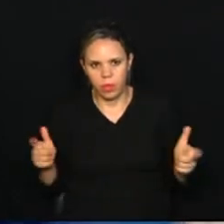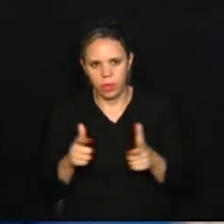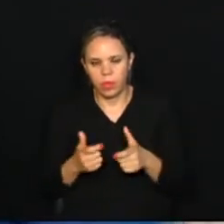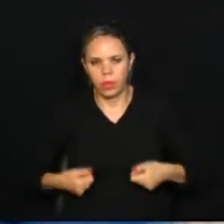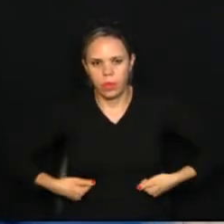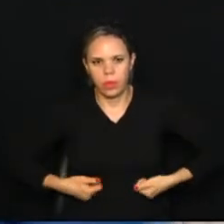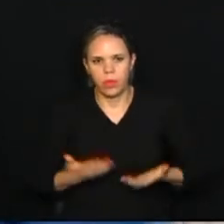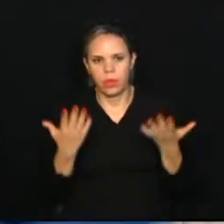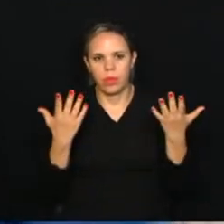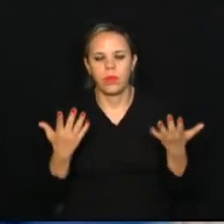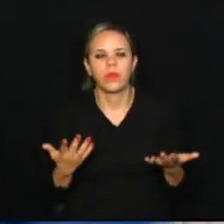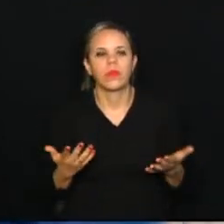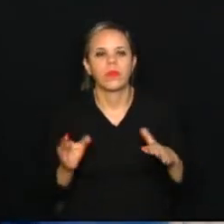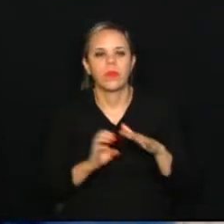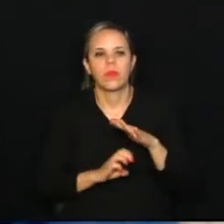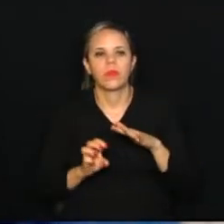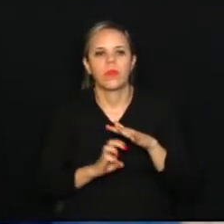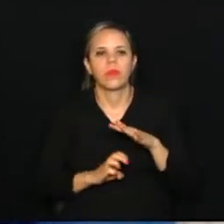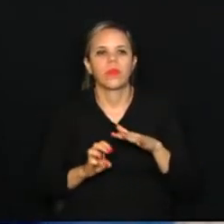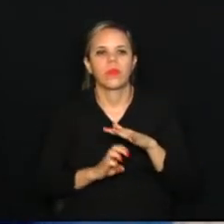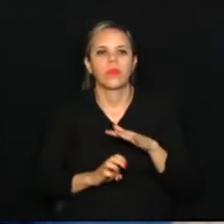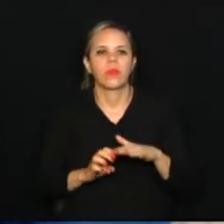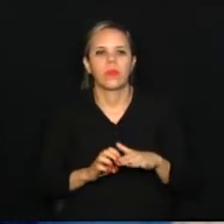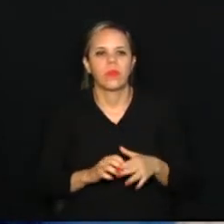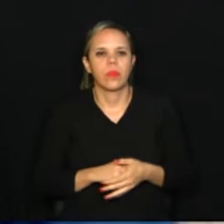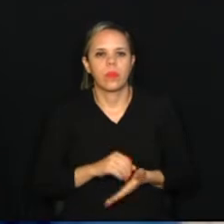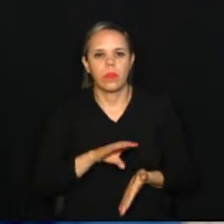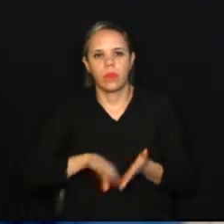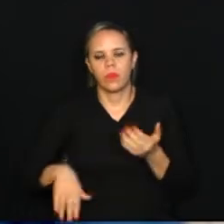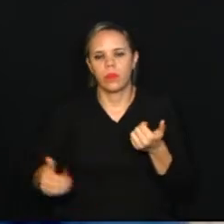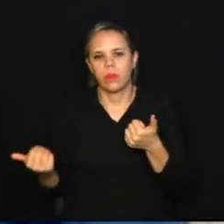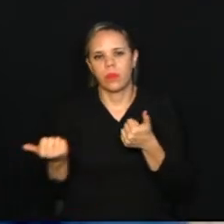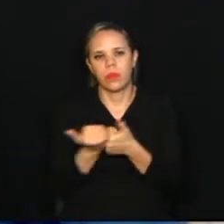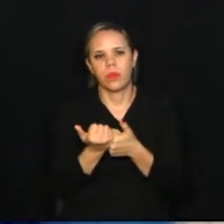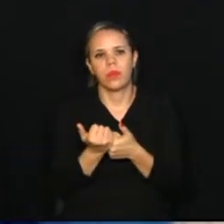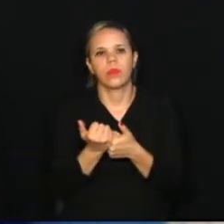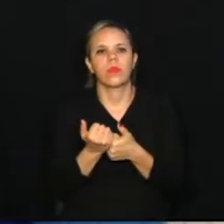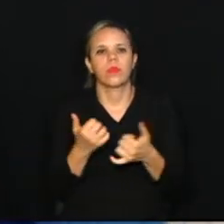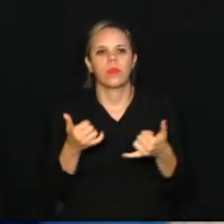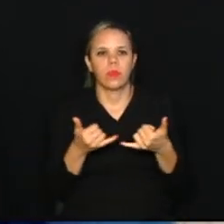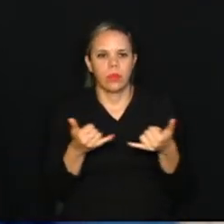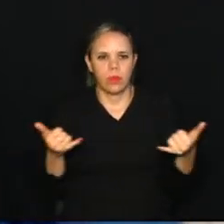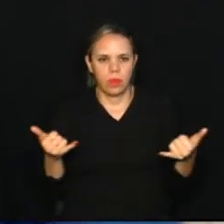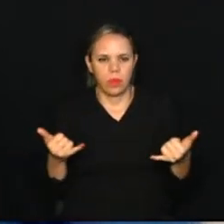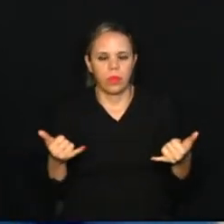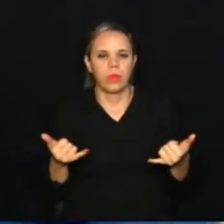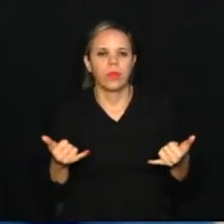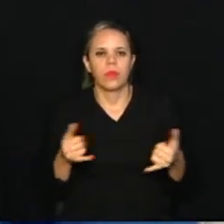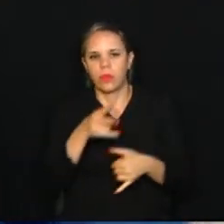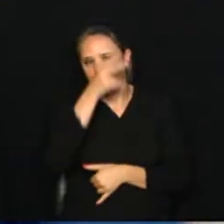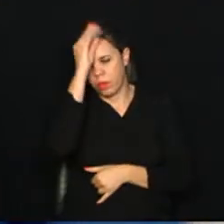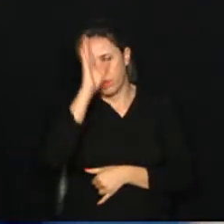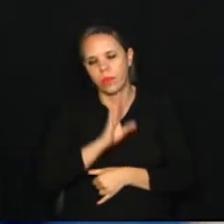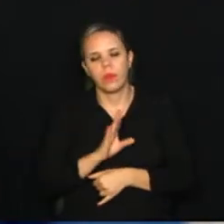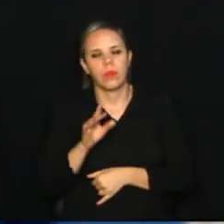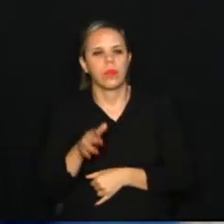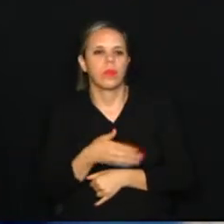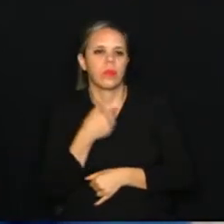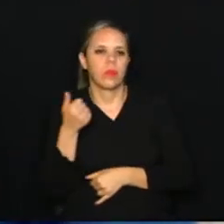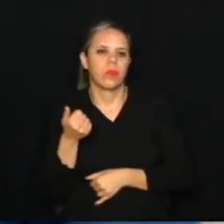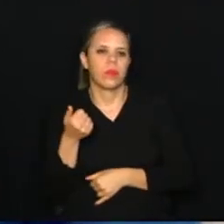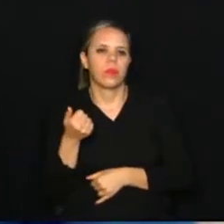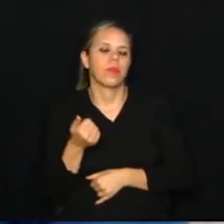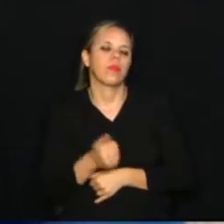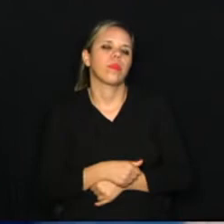esses parceiros, né? Tirando esses parceiros, colocando a fibra da prefeitura, né? No caso aqui do anel óptico